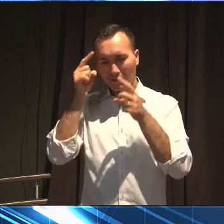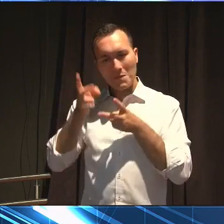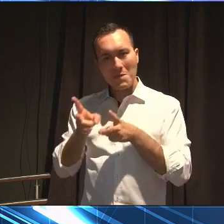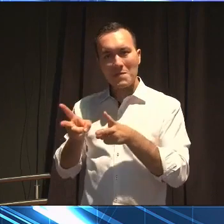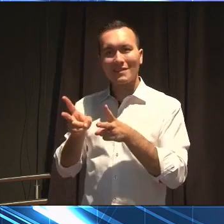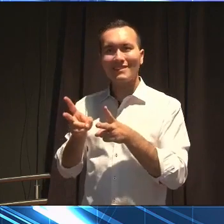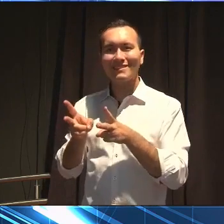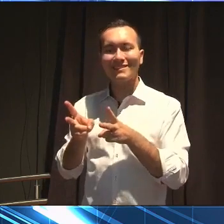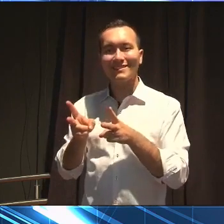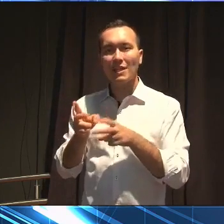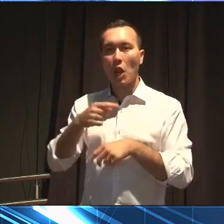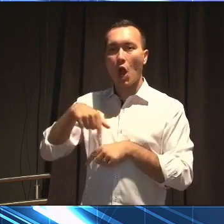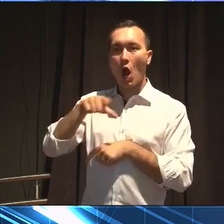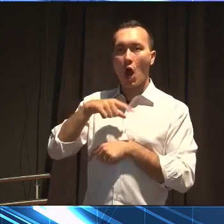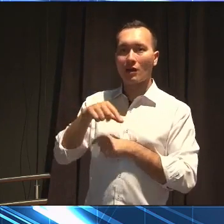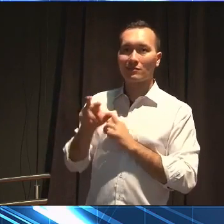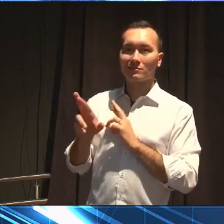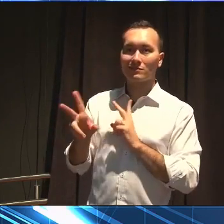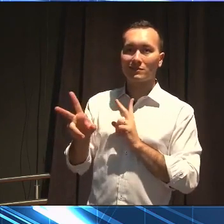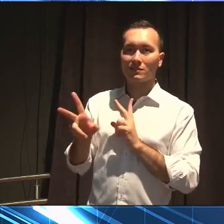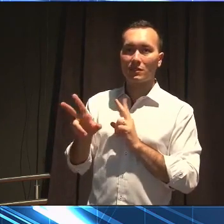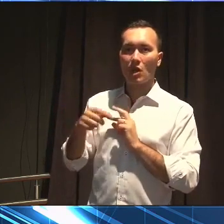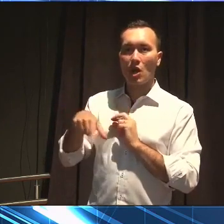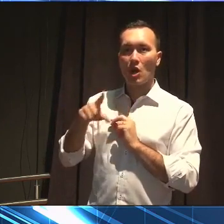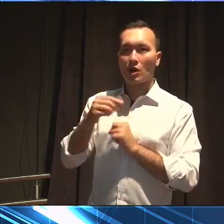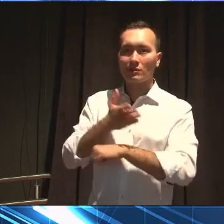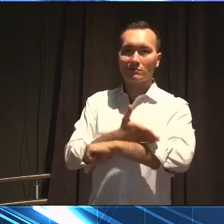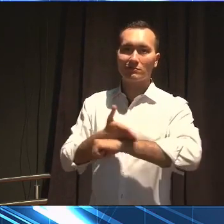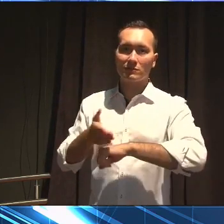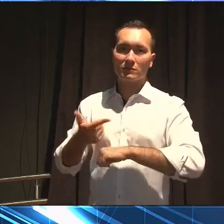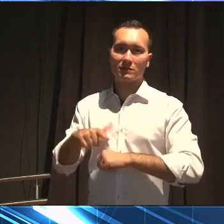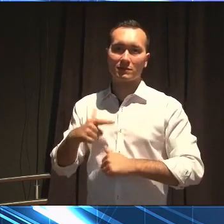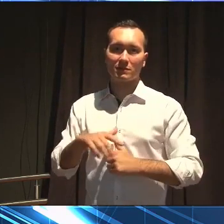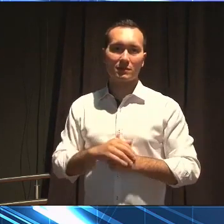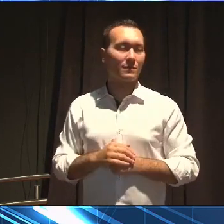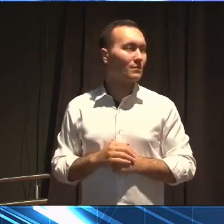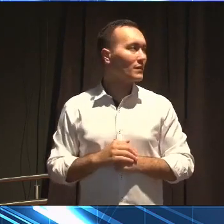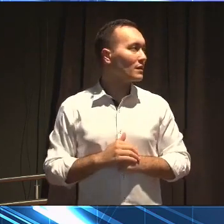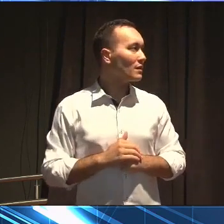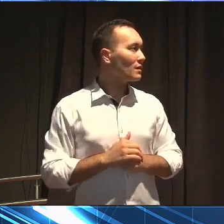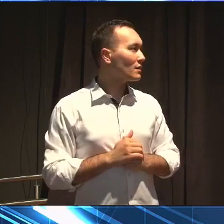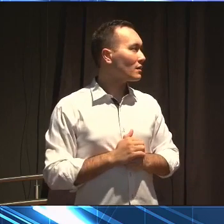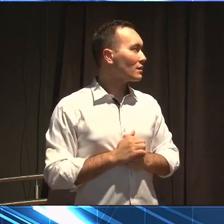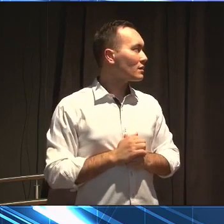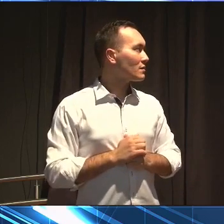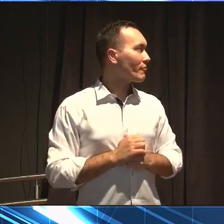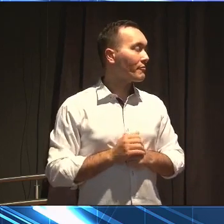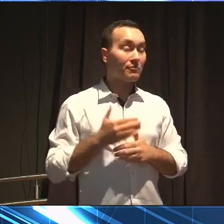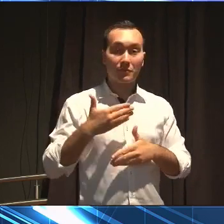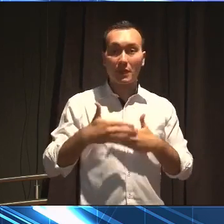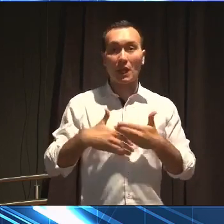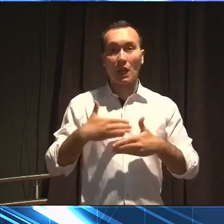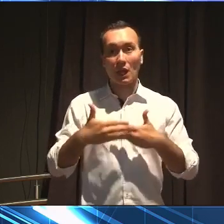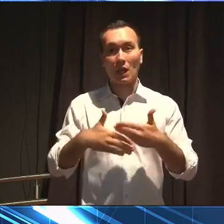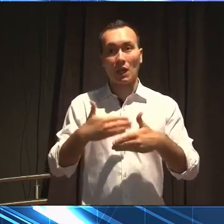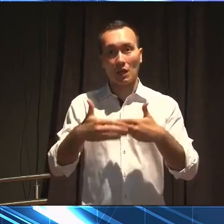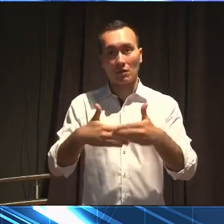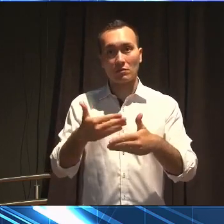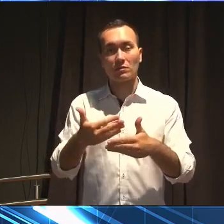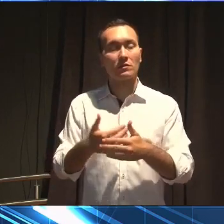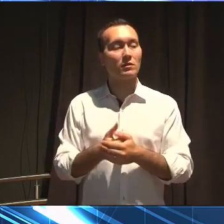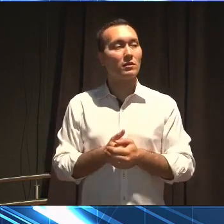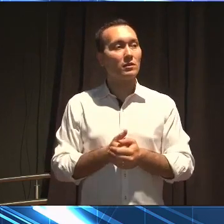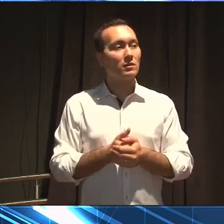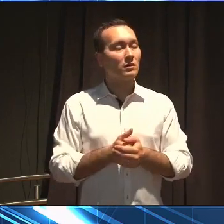são colocadas para a gente muitas formas de pensar que é conhecido como um pensamento convergente, que é o que ajuda a gente